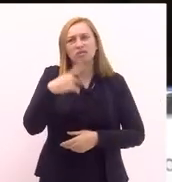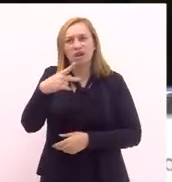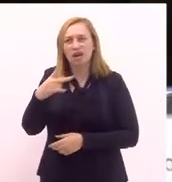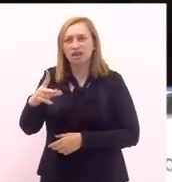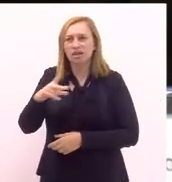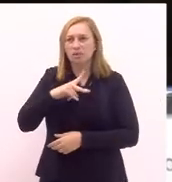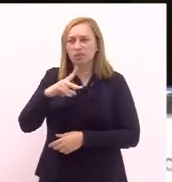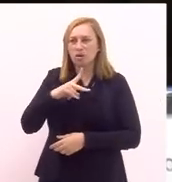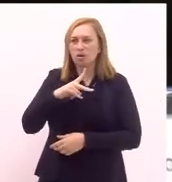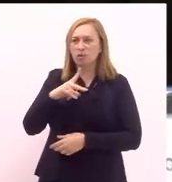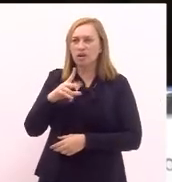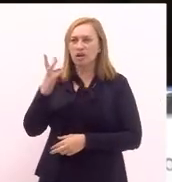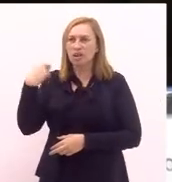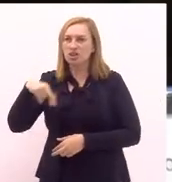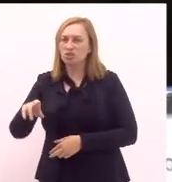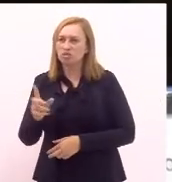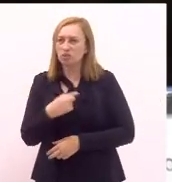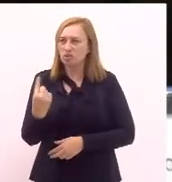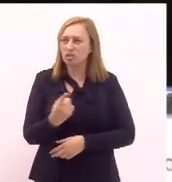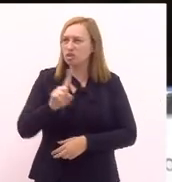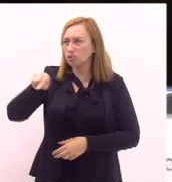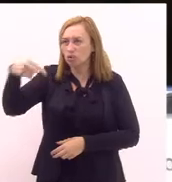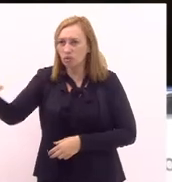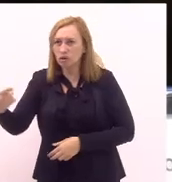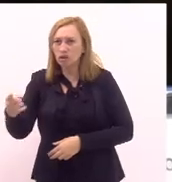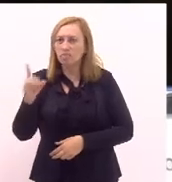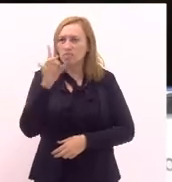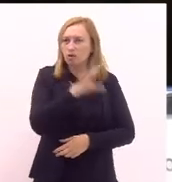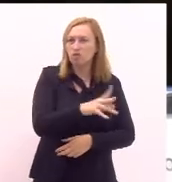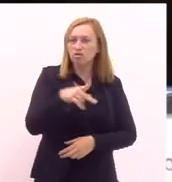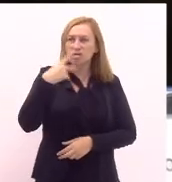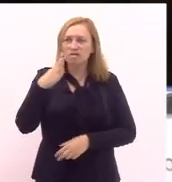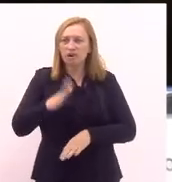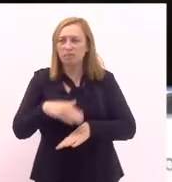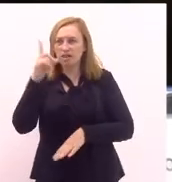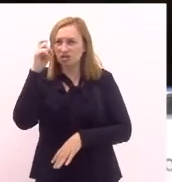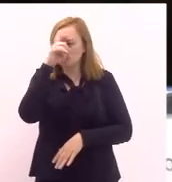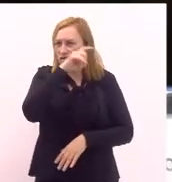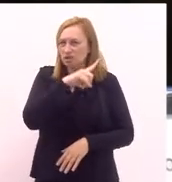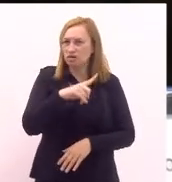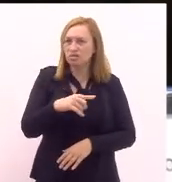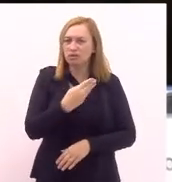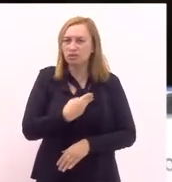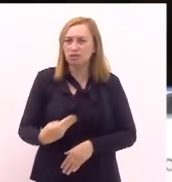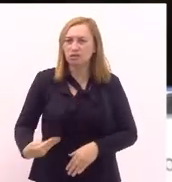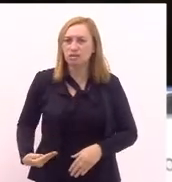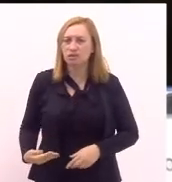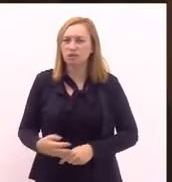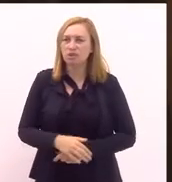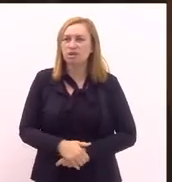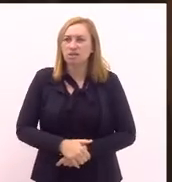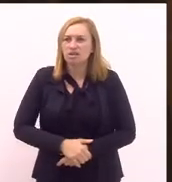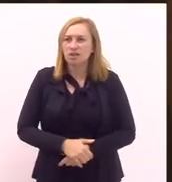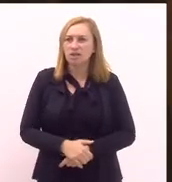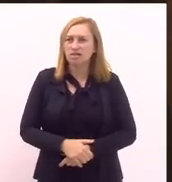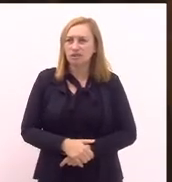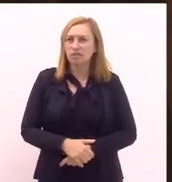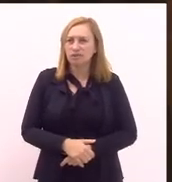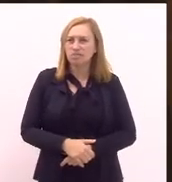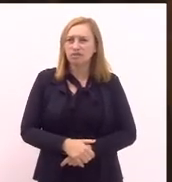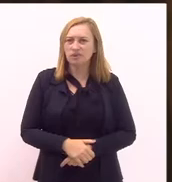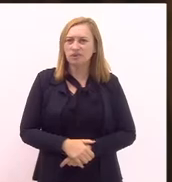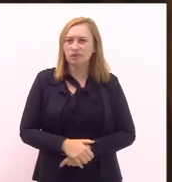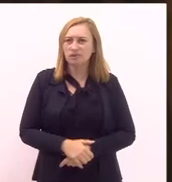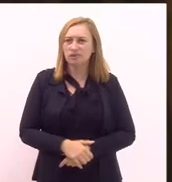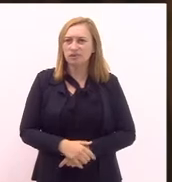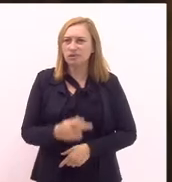e não da religião do outro eu sei que a minha última fala é mais difícil governadora é porque